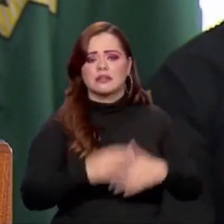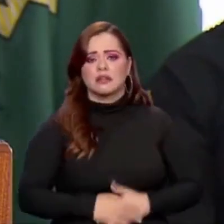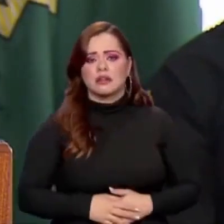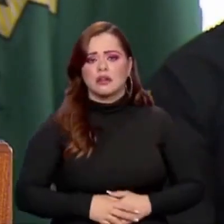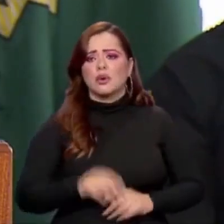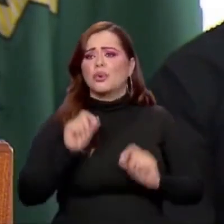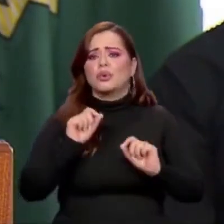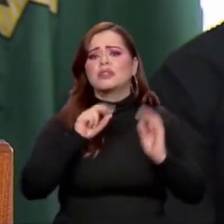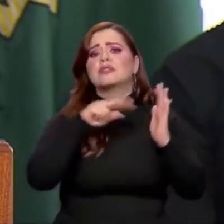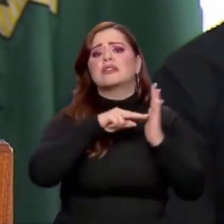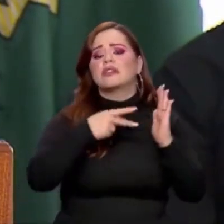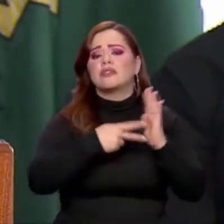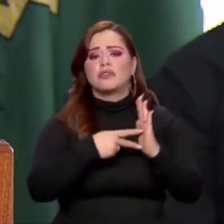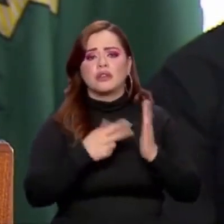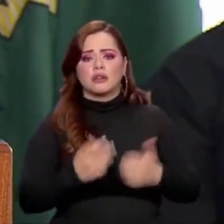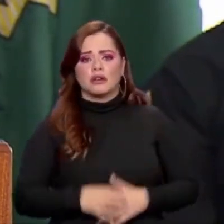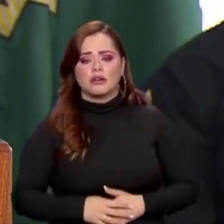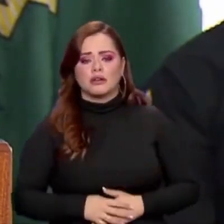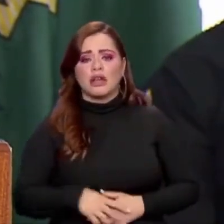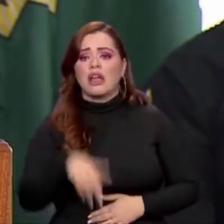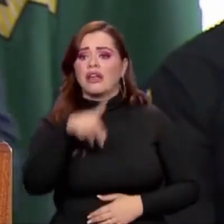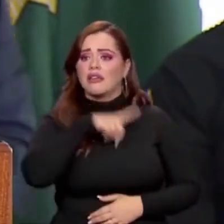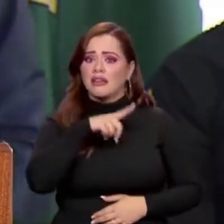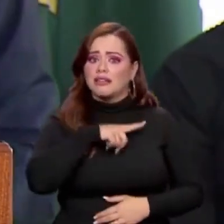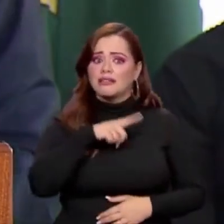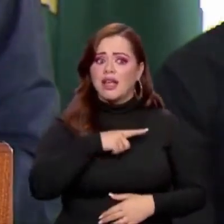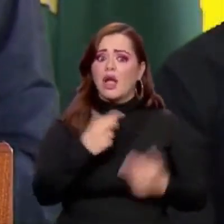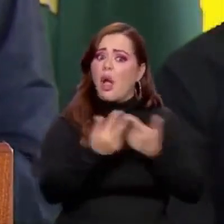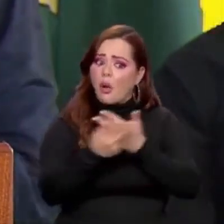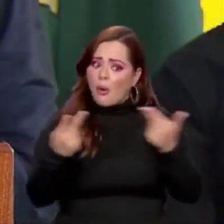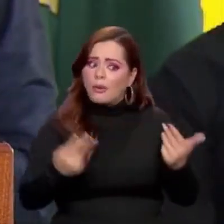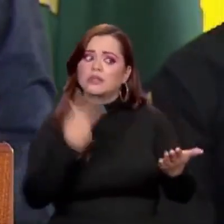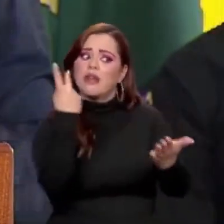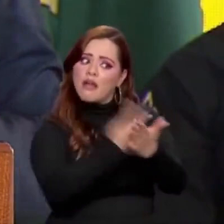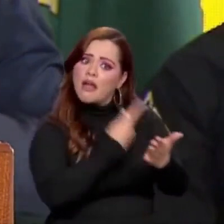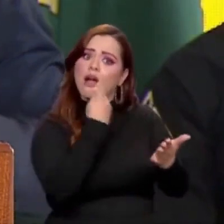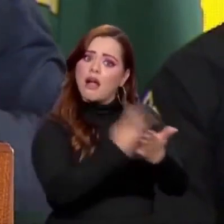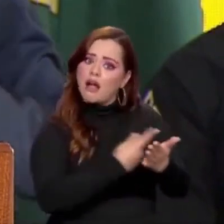Significa que alguma coisa está errada